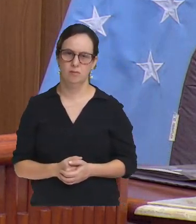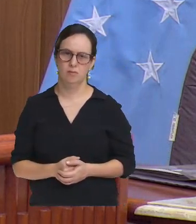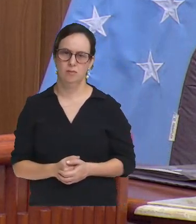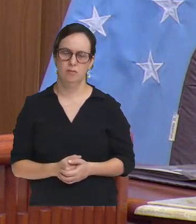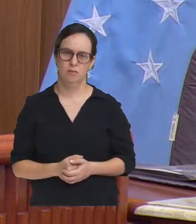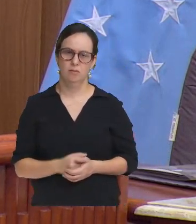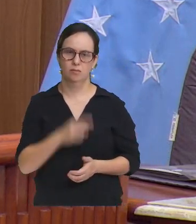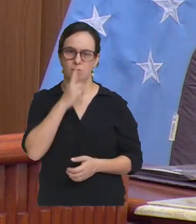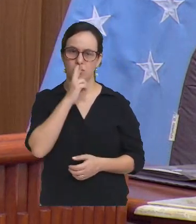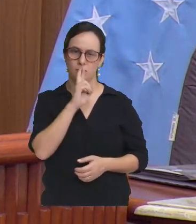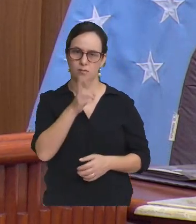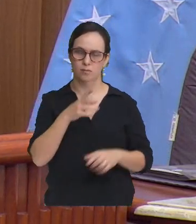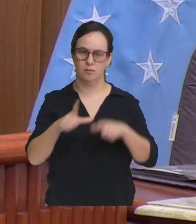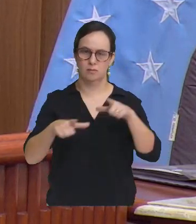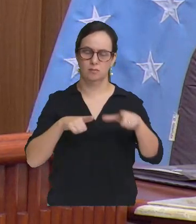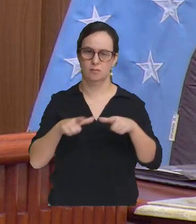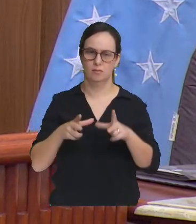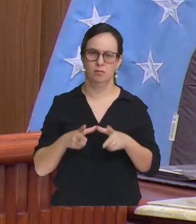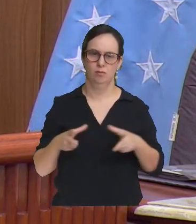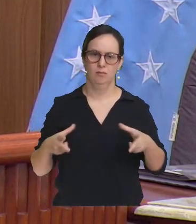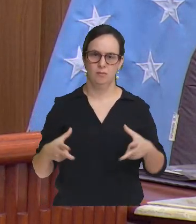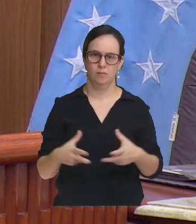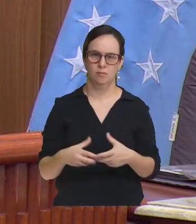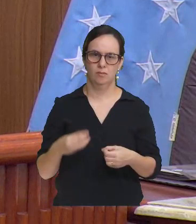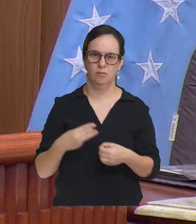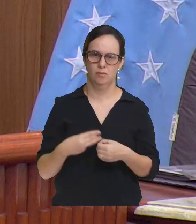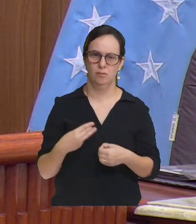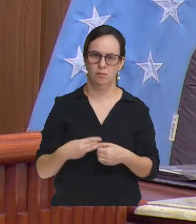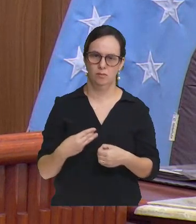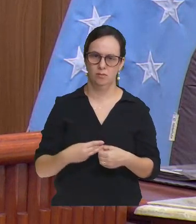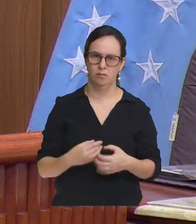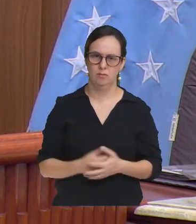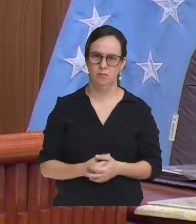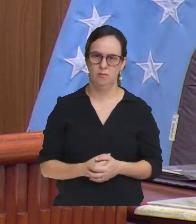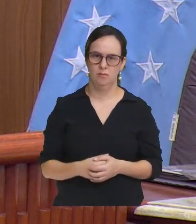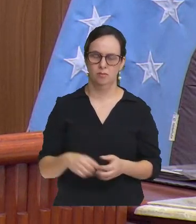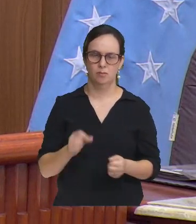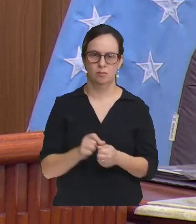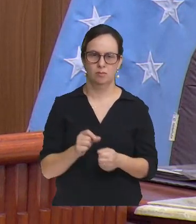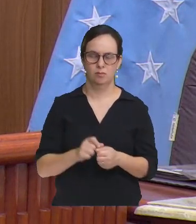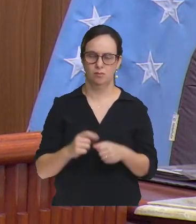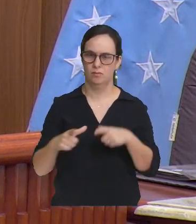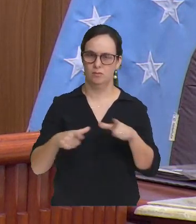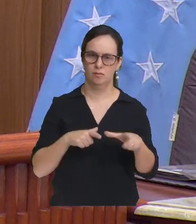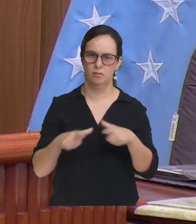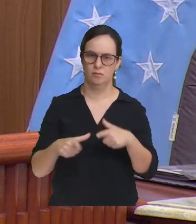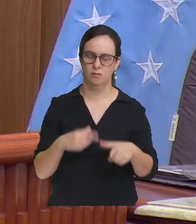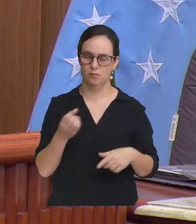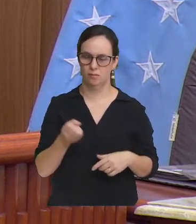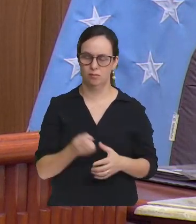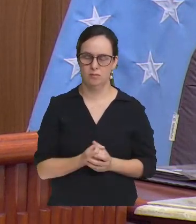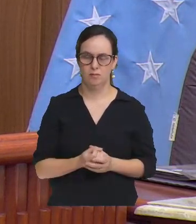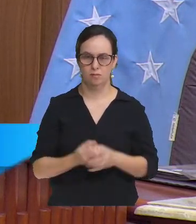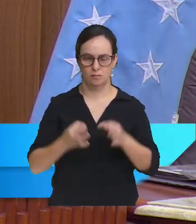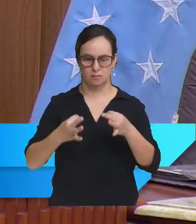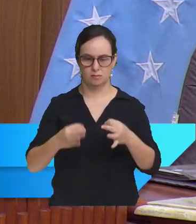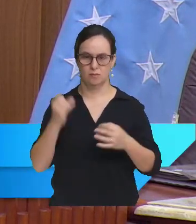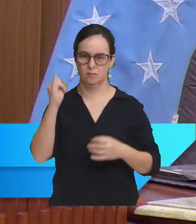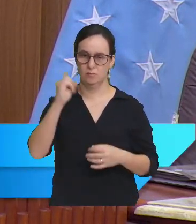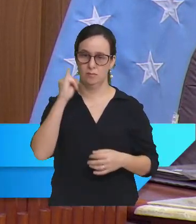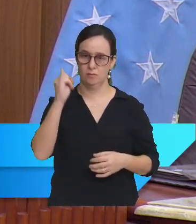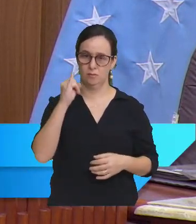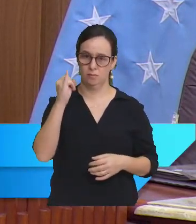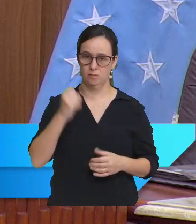aqui na Câmara Municipal. A gente vem fazendo um trabalho muito sério, um trabalho muito coerente, moral,